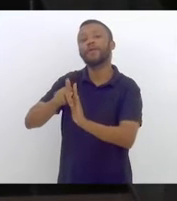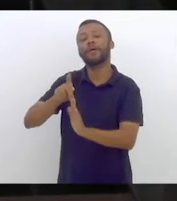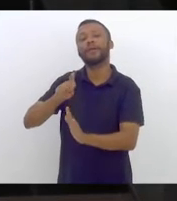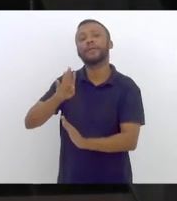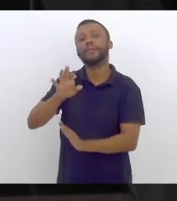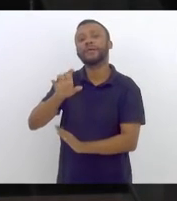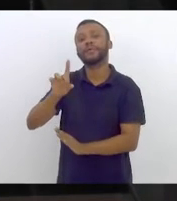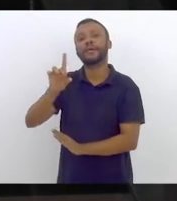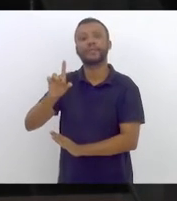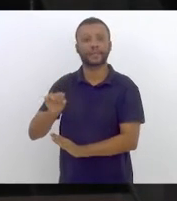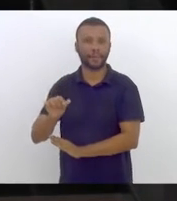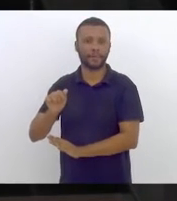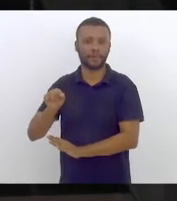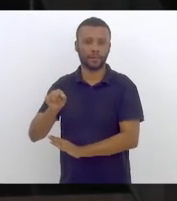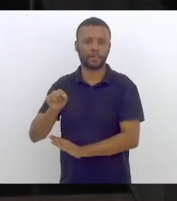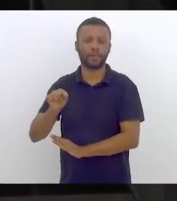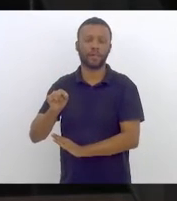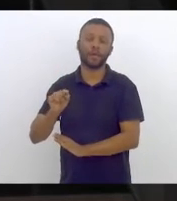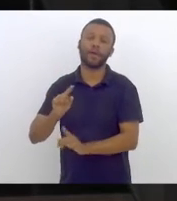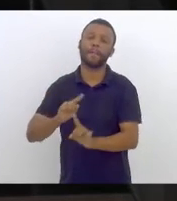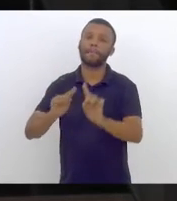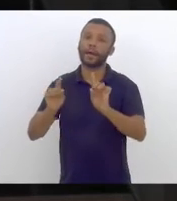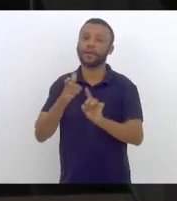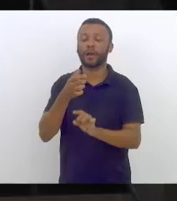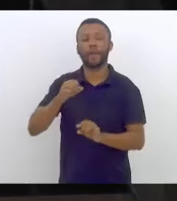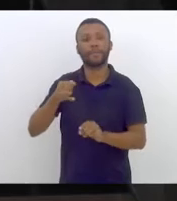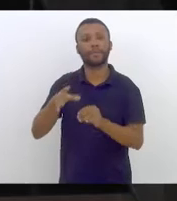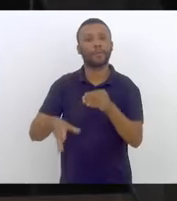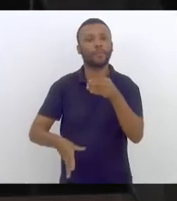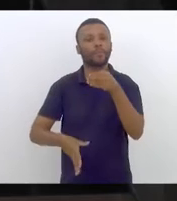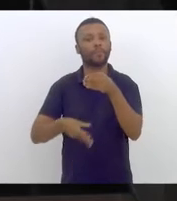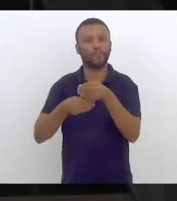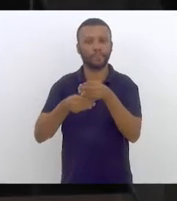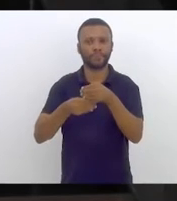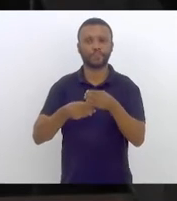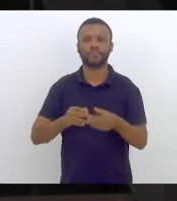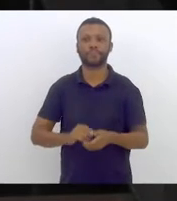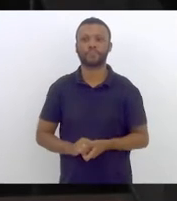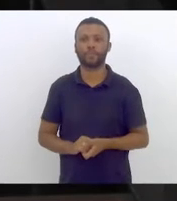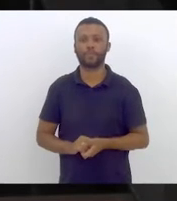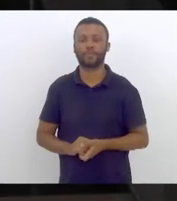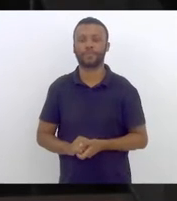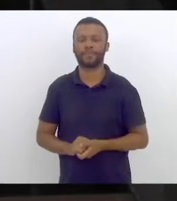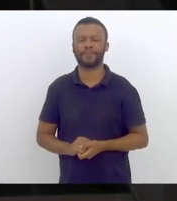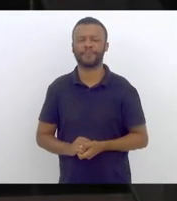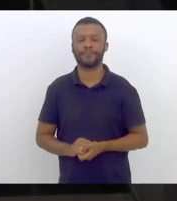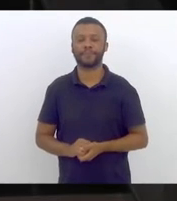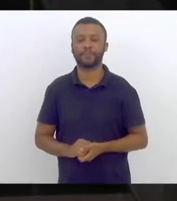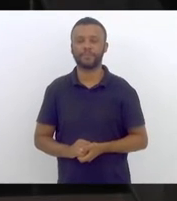não achei, senhor presidente, e vou emendar. Feliz aniversário, deputado. Obrigado.